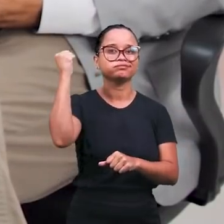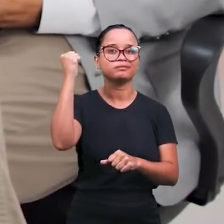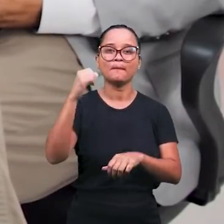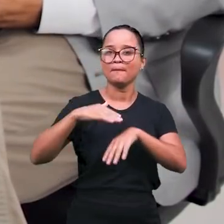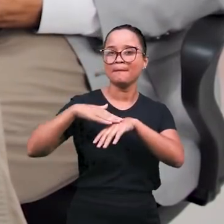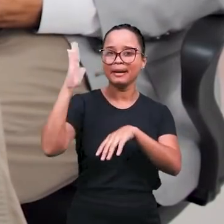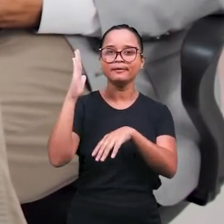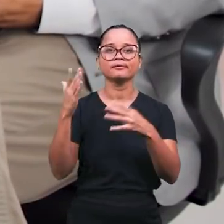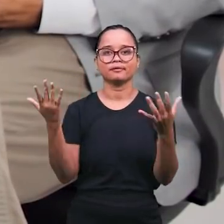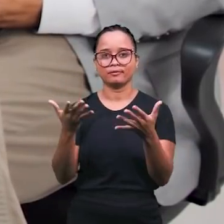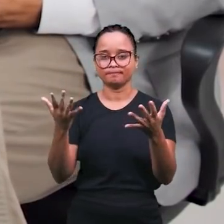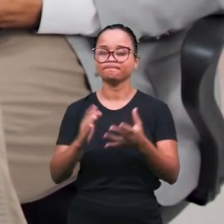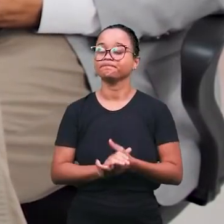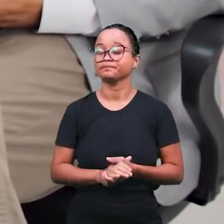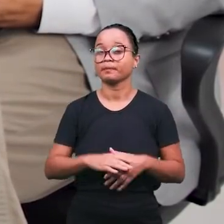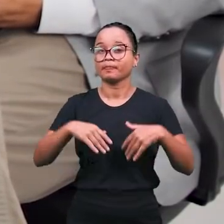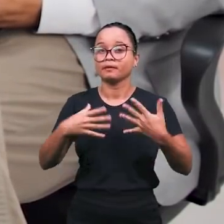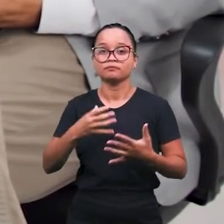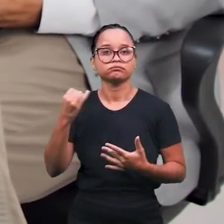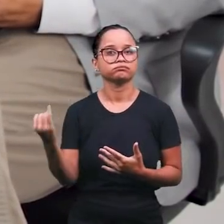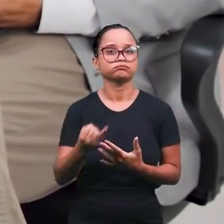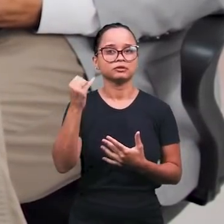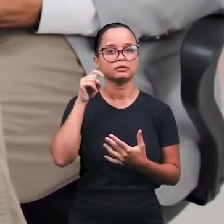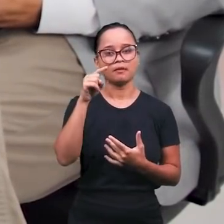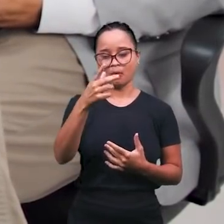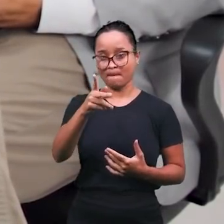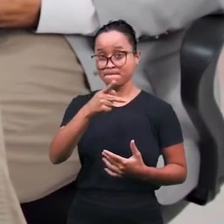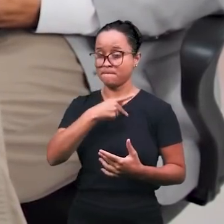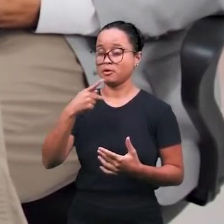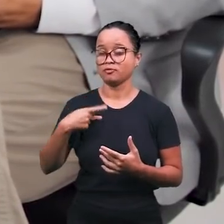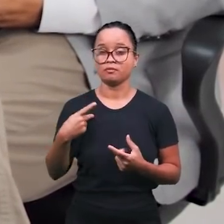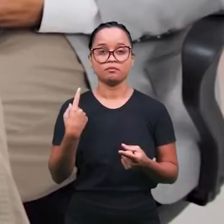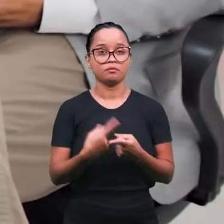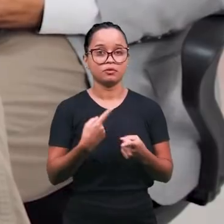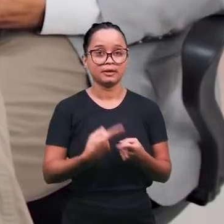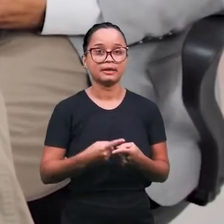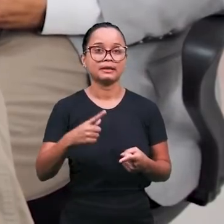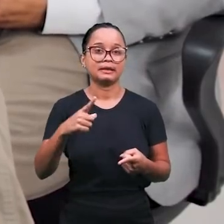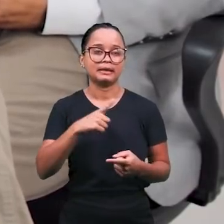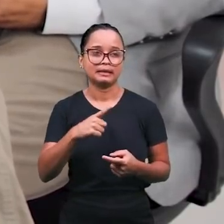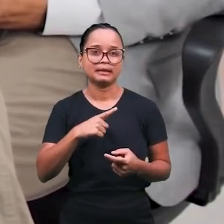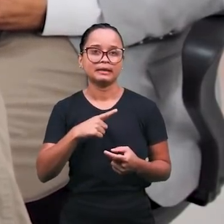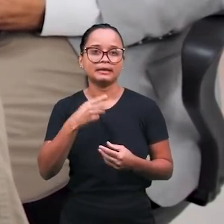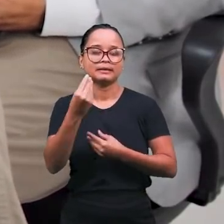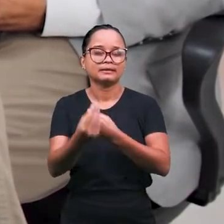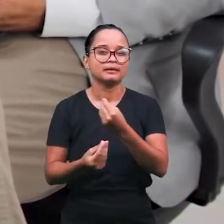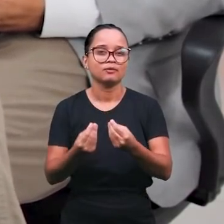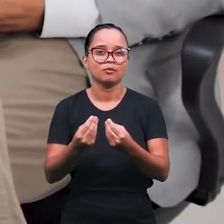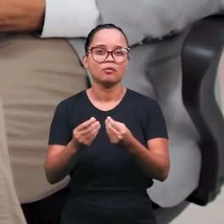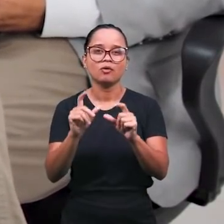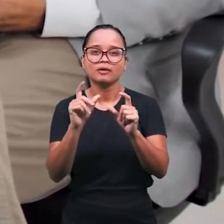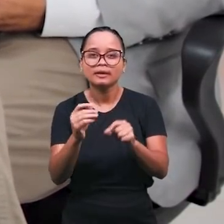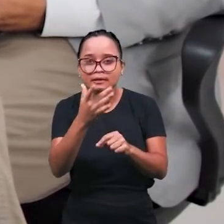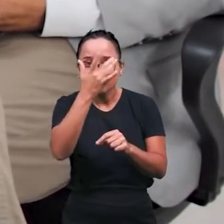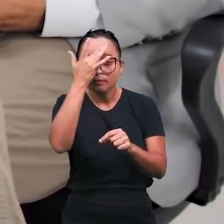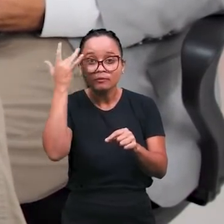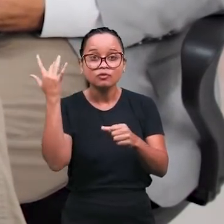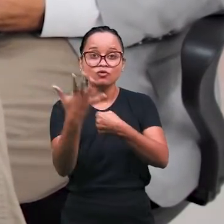E isso foi muito importante que você falou, pastor, porque essa parte do acolhimento da